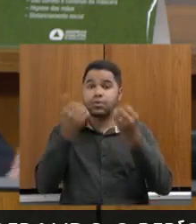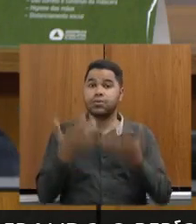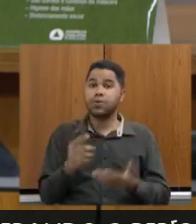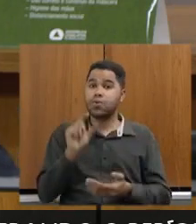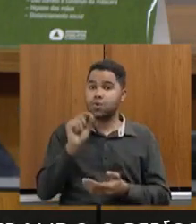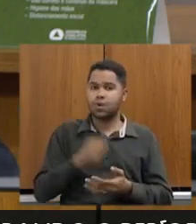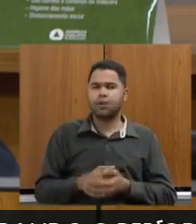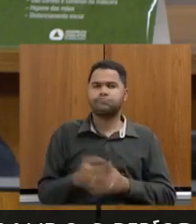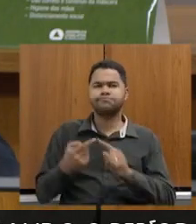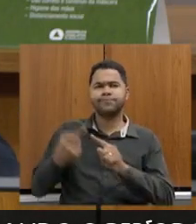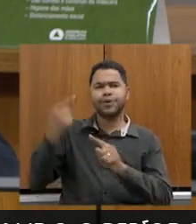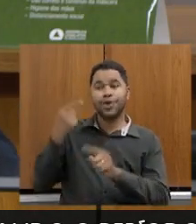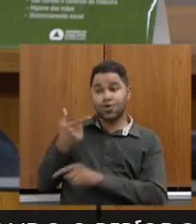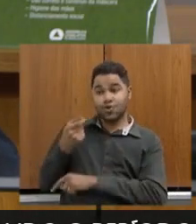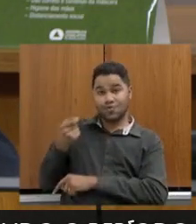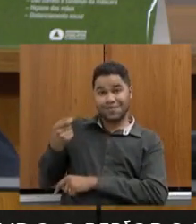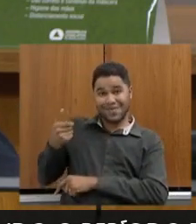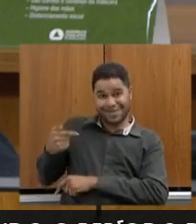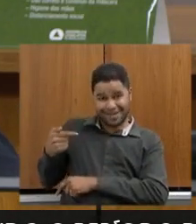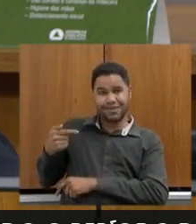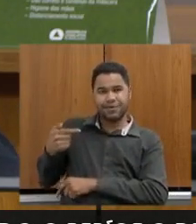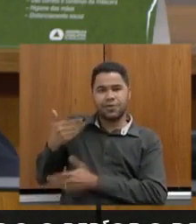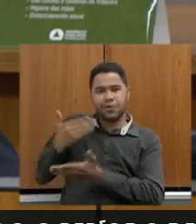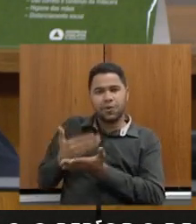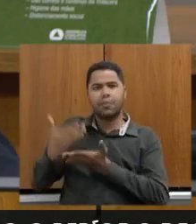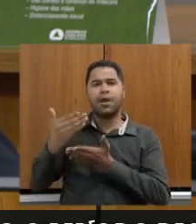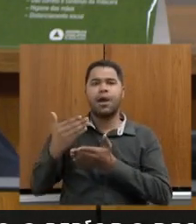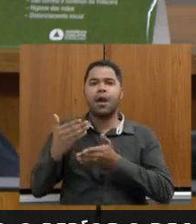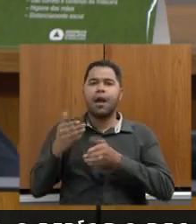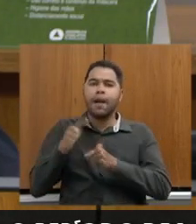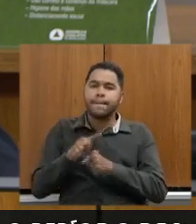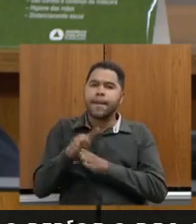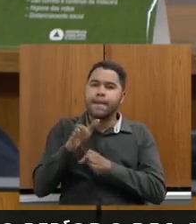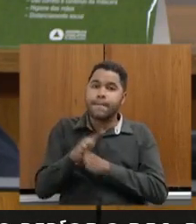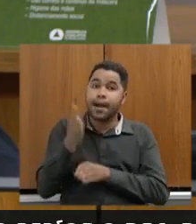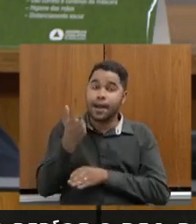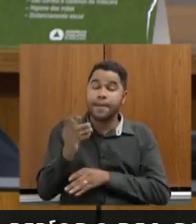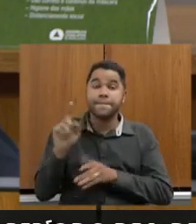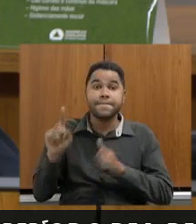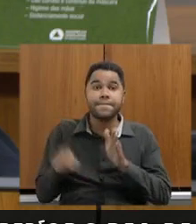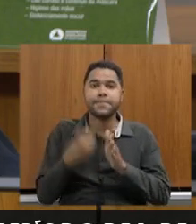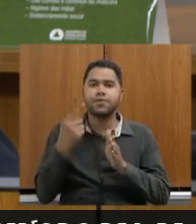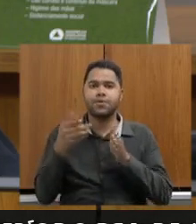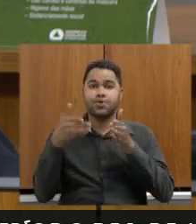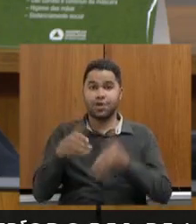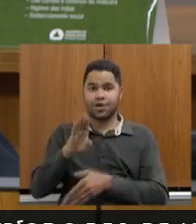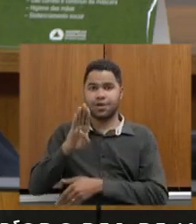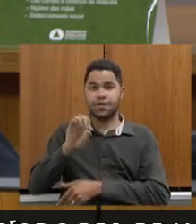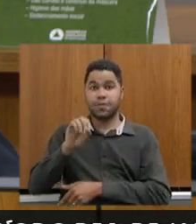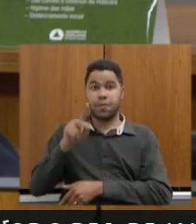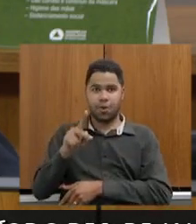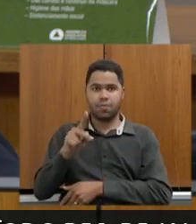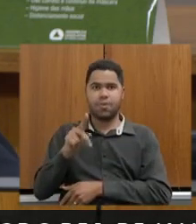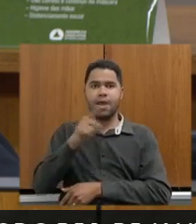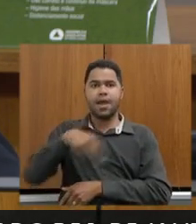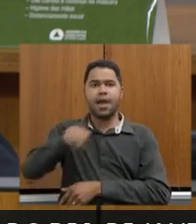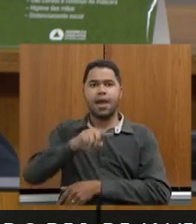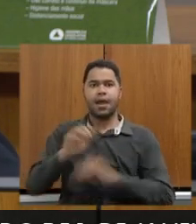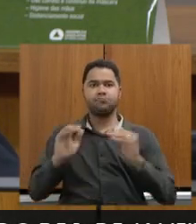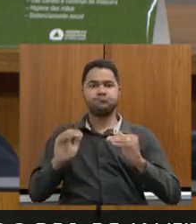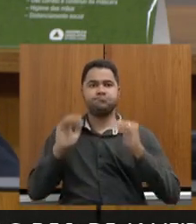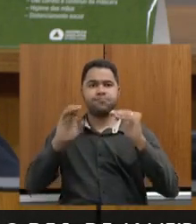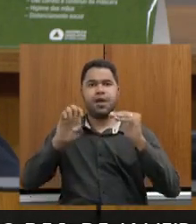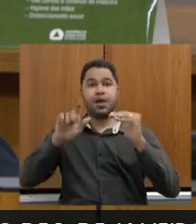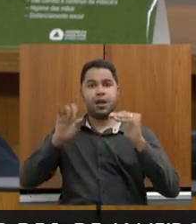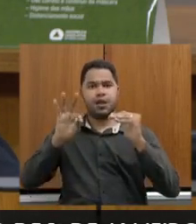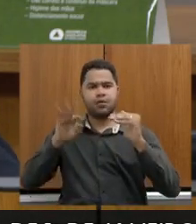dizer o seguinte Deputado desde 2007 que eu comecei a fazer as instruções no bloco ele e a primeira vez que eu cheguei no bope era uma e talvez